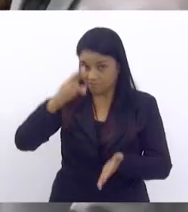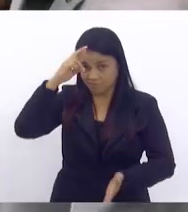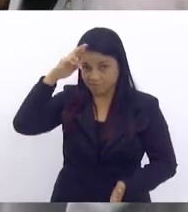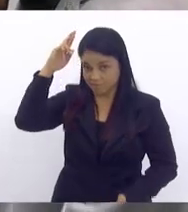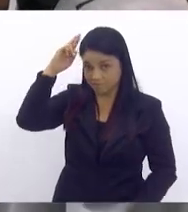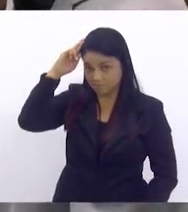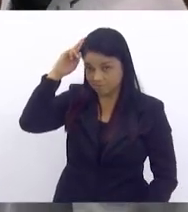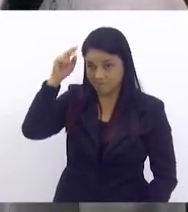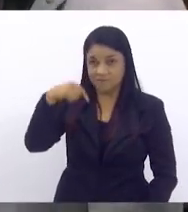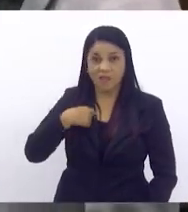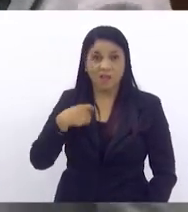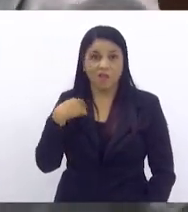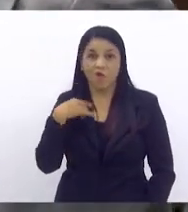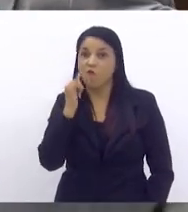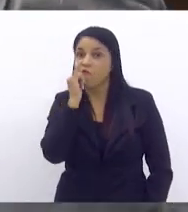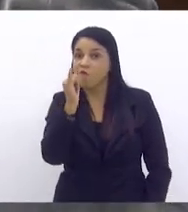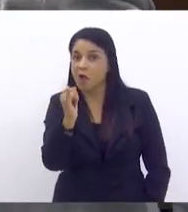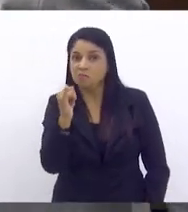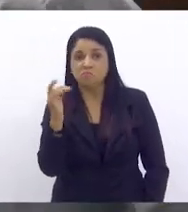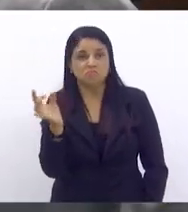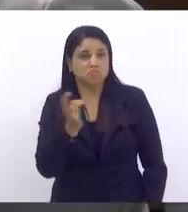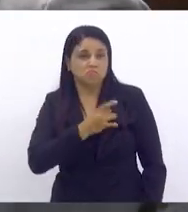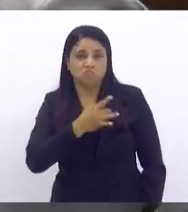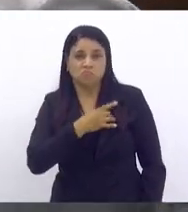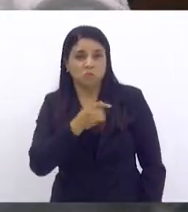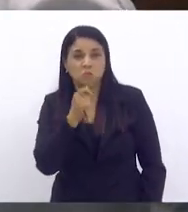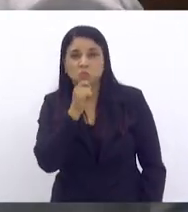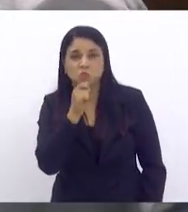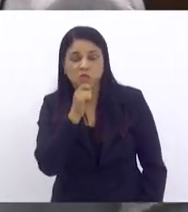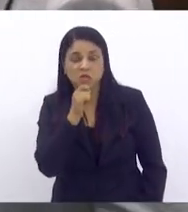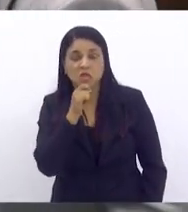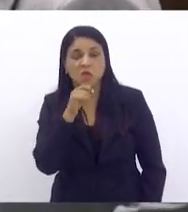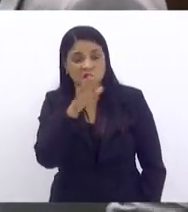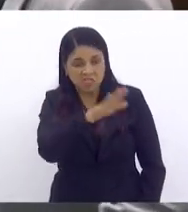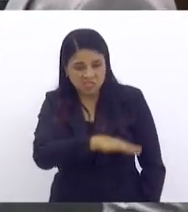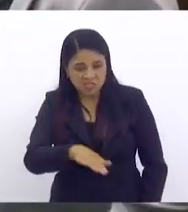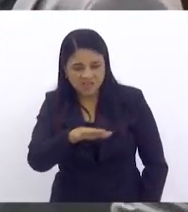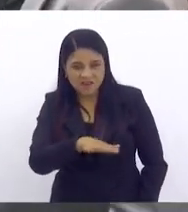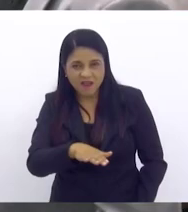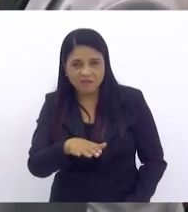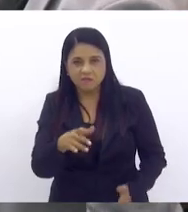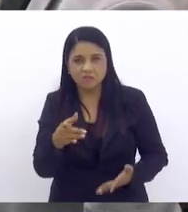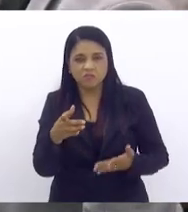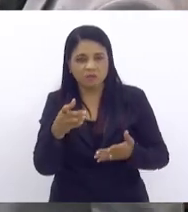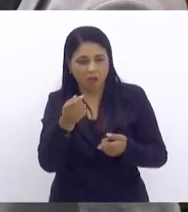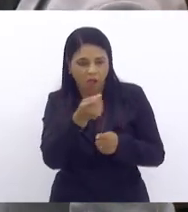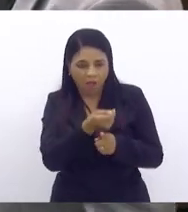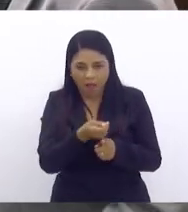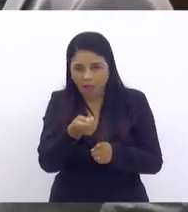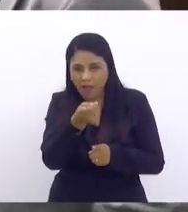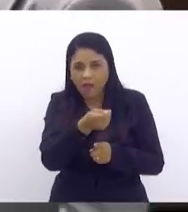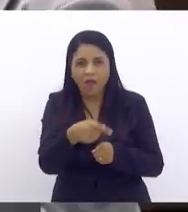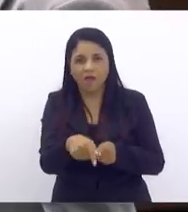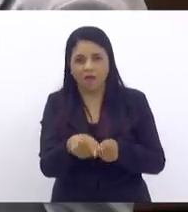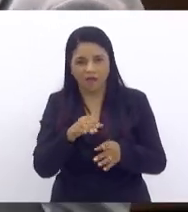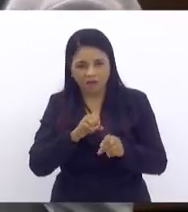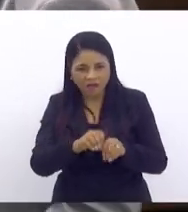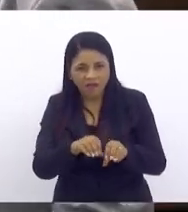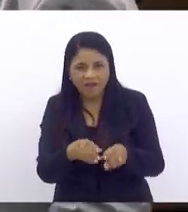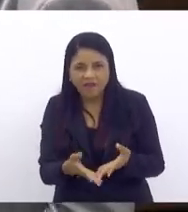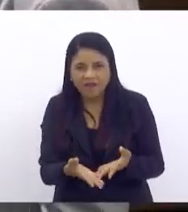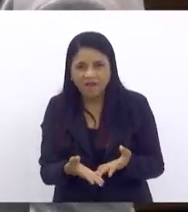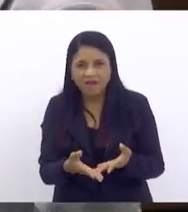falo sem medo de errar, que além de sexualizar crianças, além de erotizar crianças no Rio de